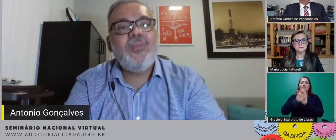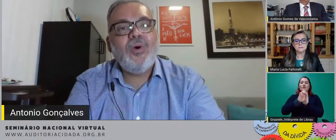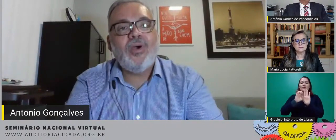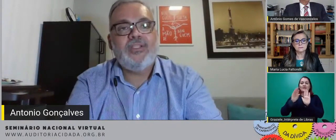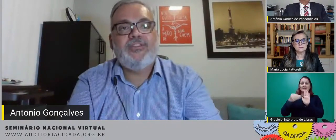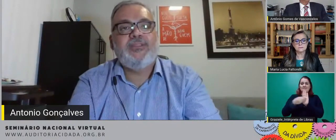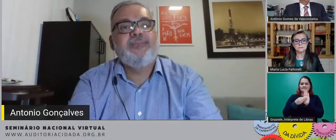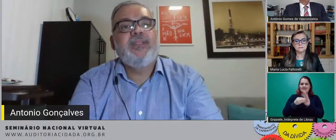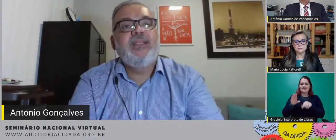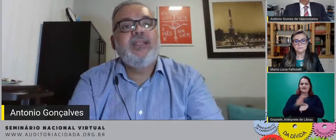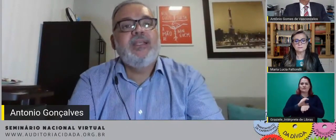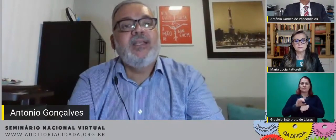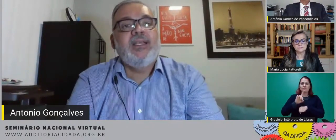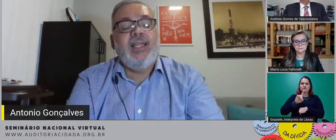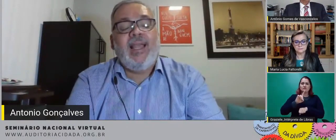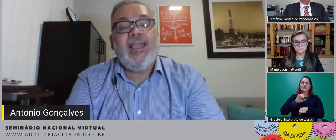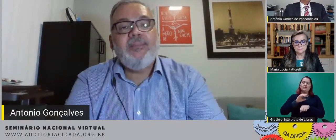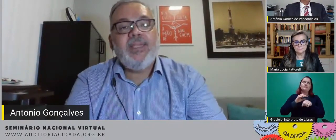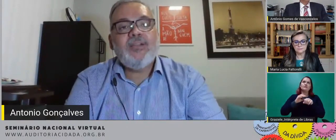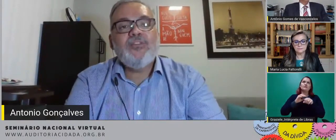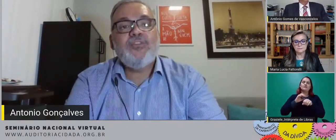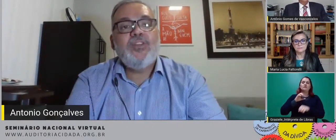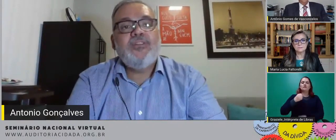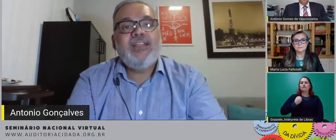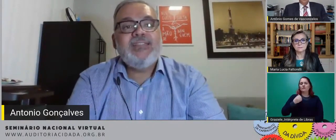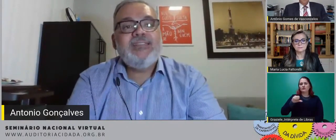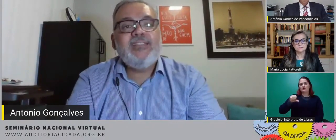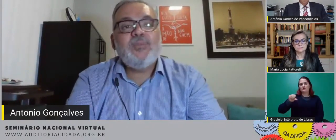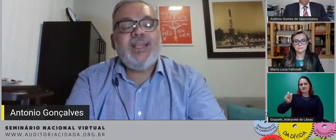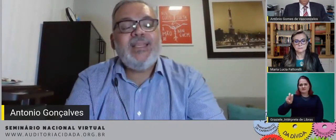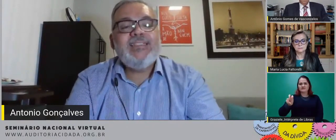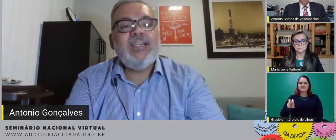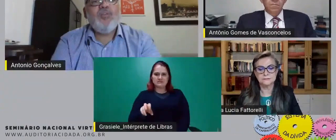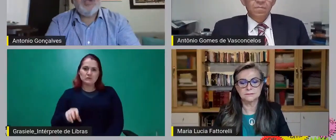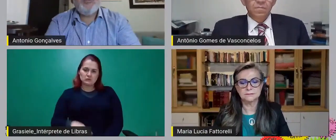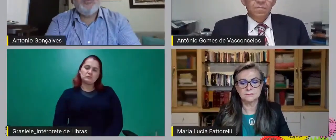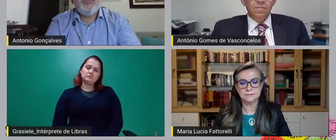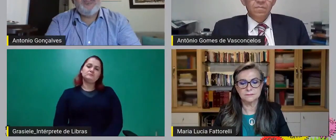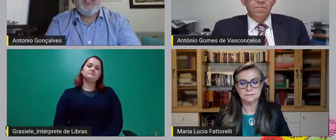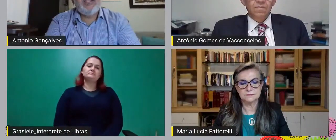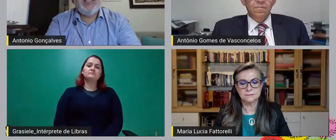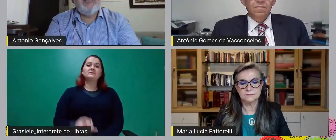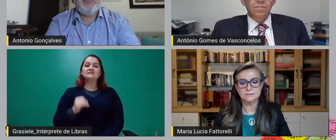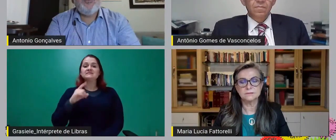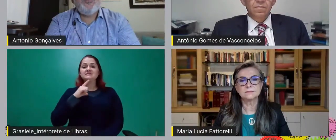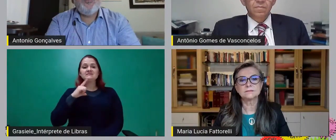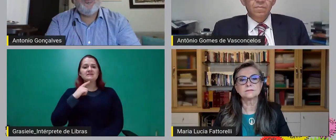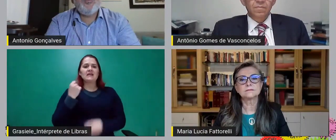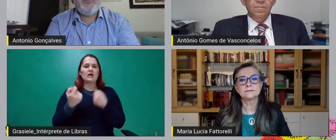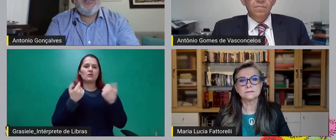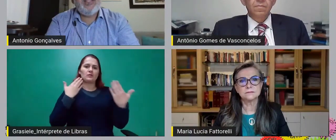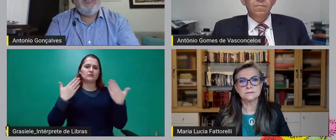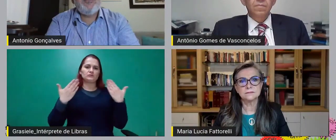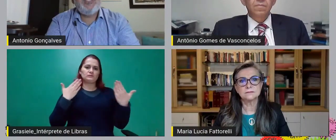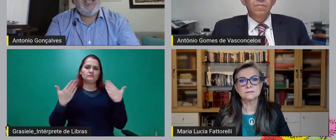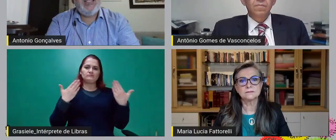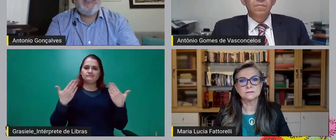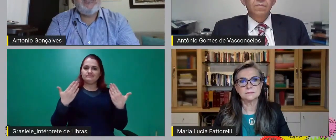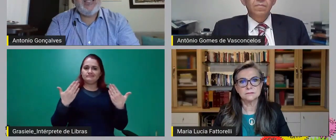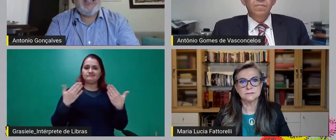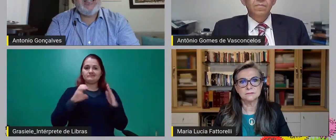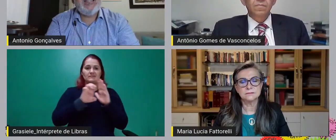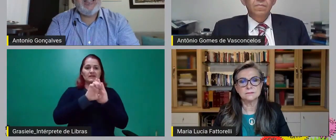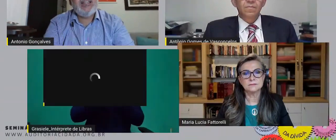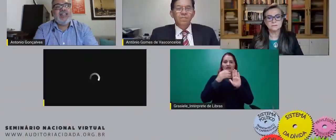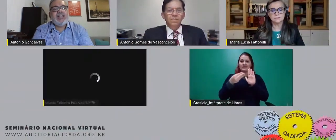foi de morte. A Emenda Constitucional 95, para quem tinha alguma dúvida, ficou muito evidente de que ali